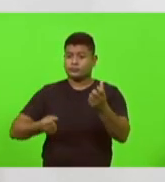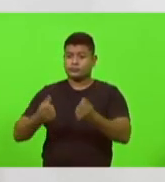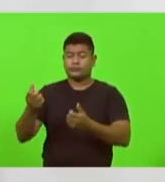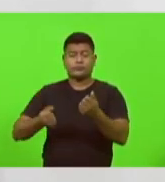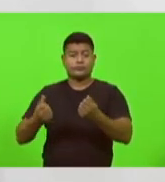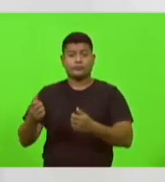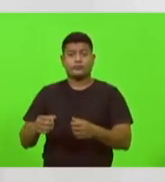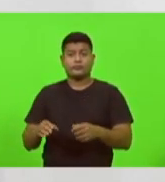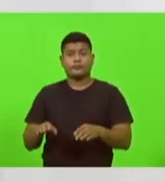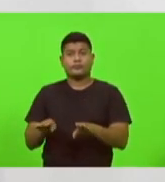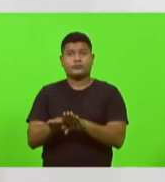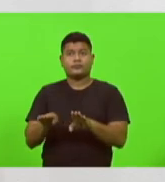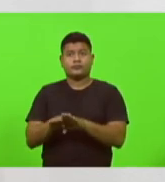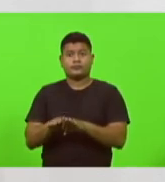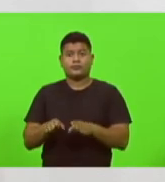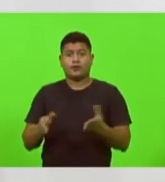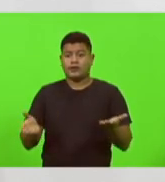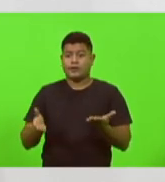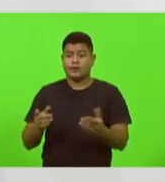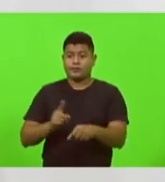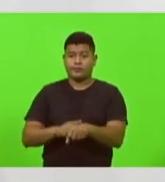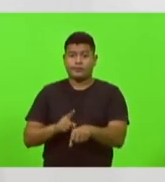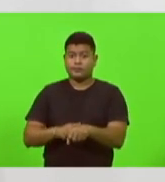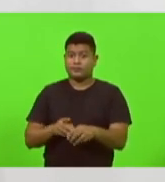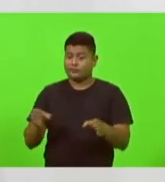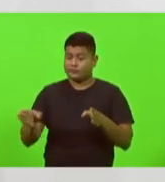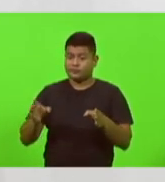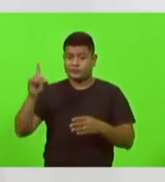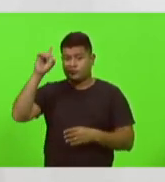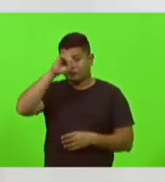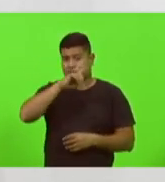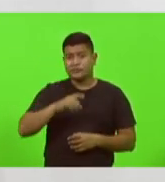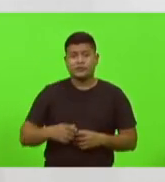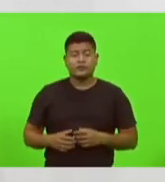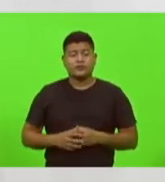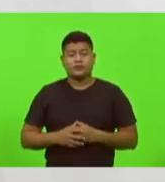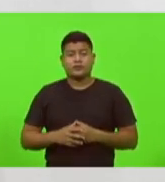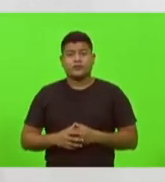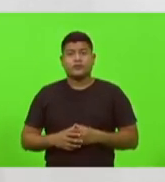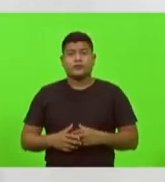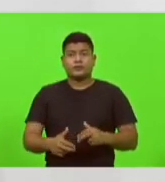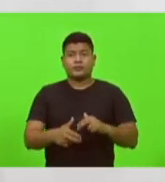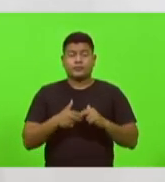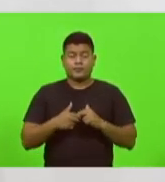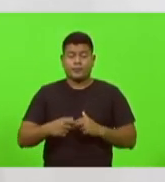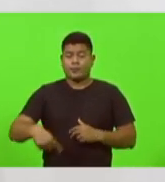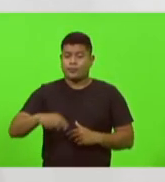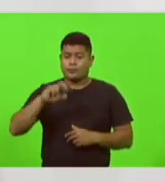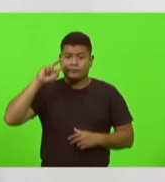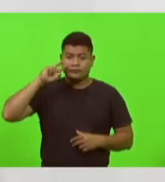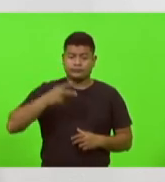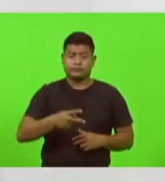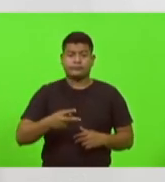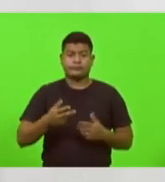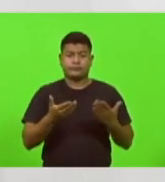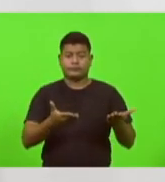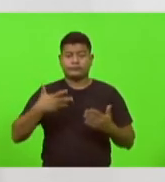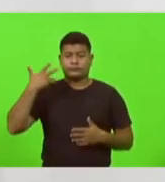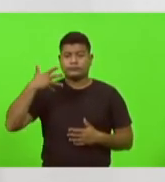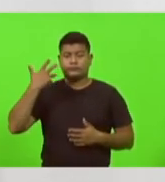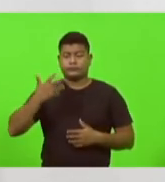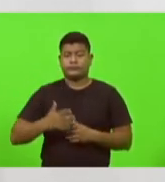lucros, se esse momento é tão crítico. Então, portanto, deputado, nosso reconhecimento à sua manifestação no dia de